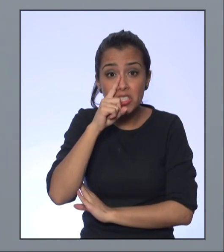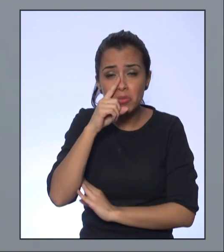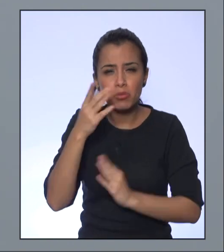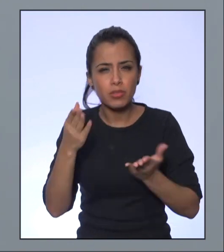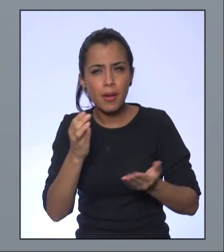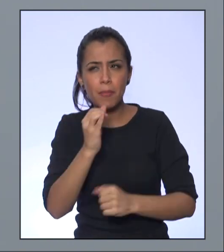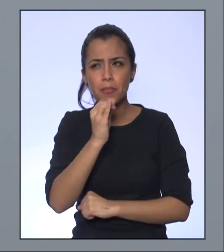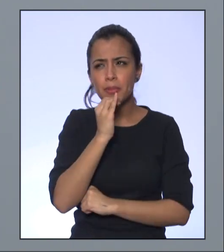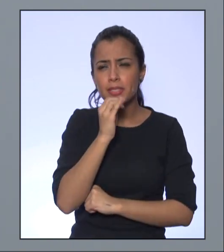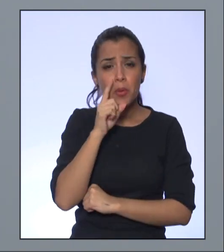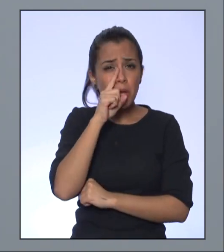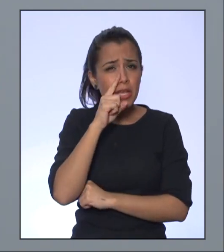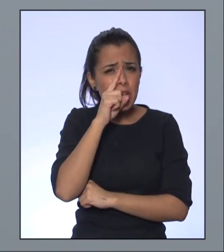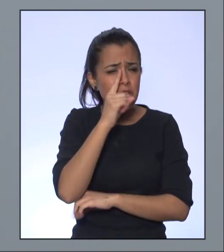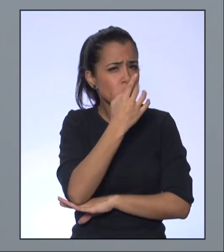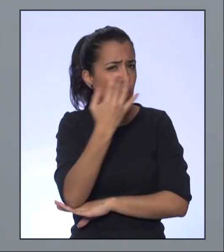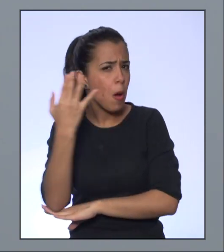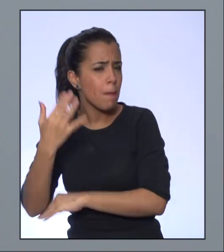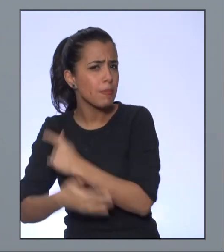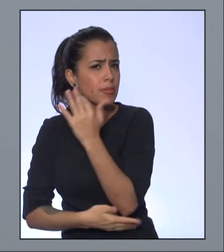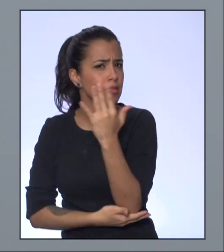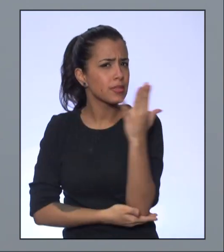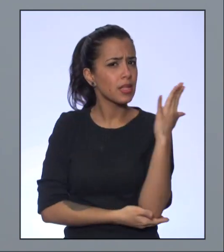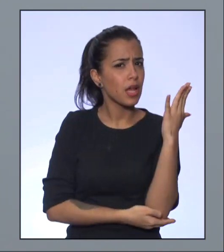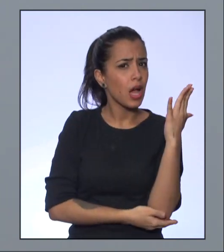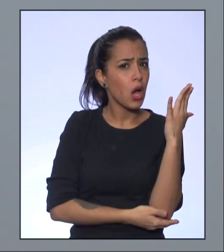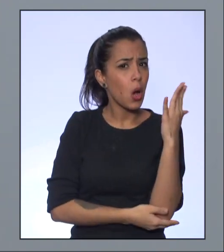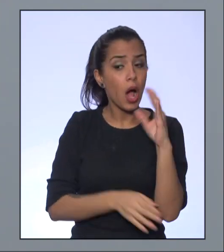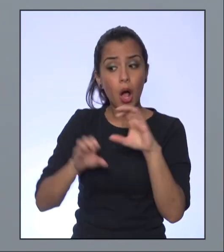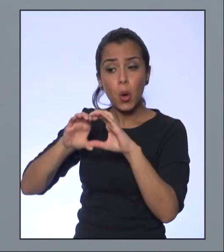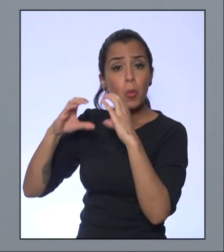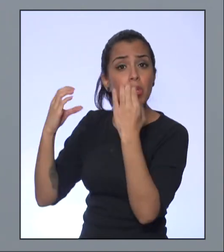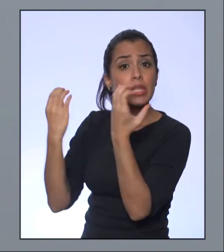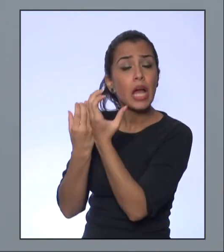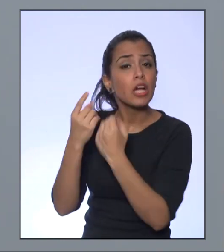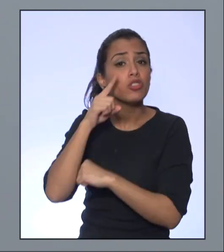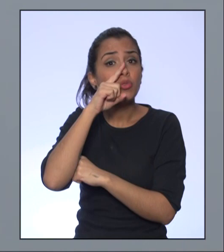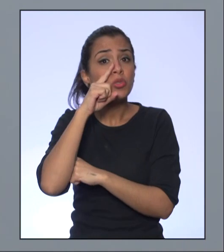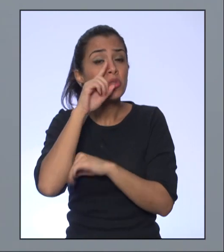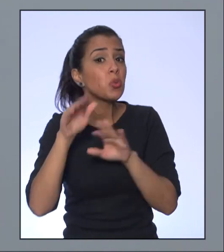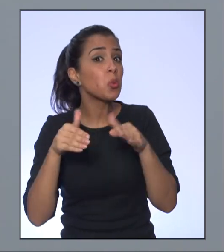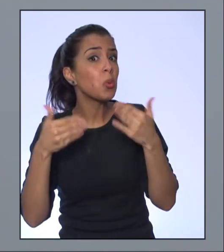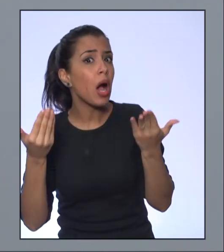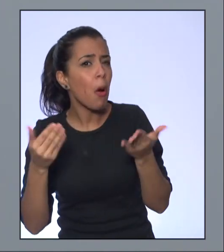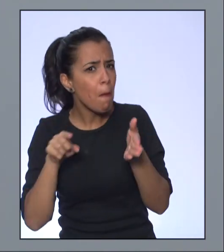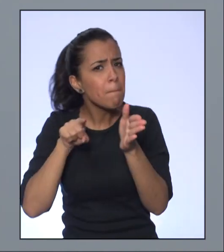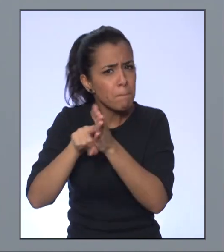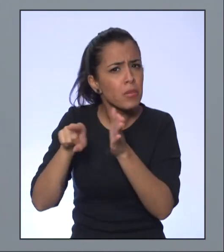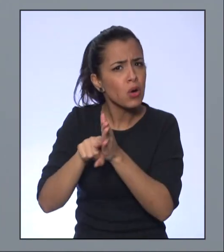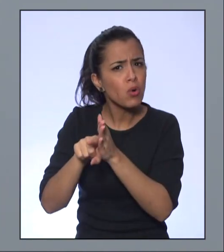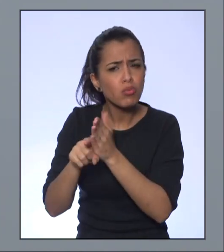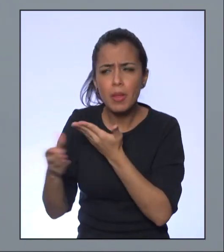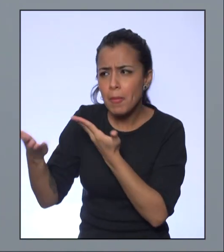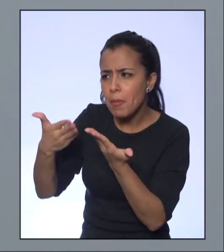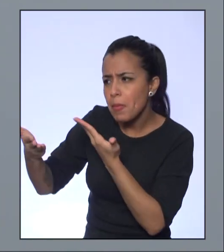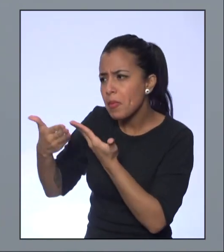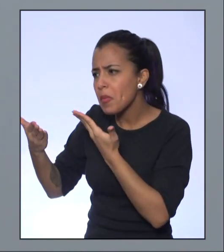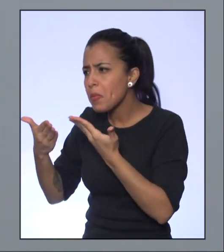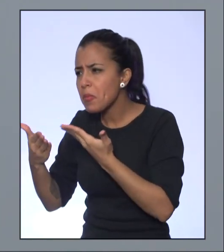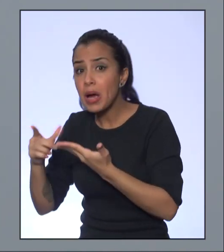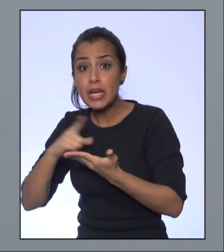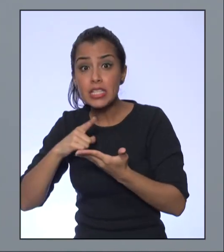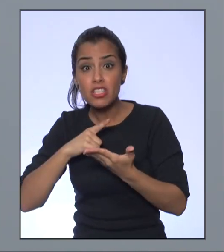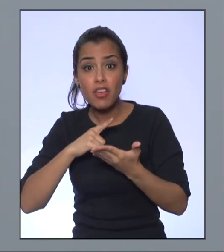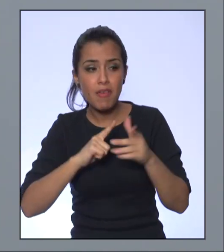ambiental? Quais são os riscos da comunidade? Pergunte para as pessoas. Faça uma lista se você tiver uma